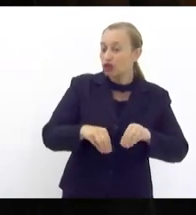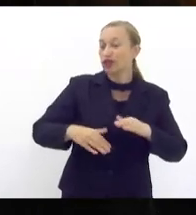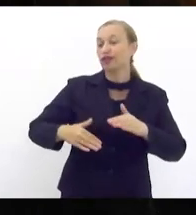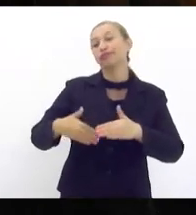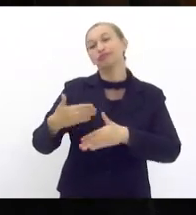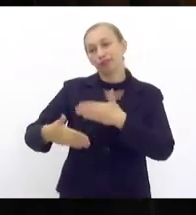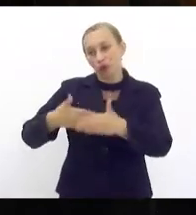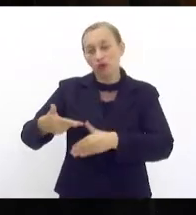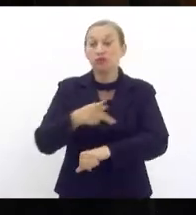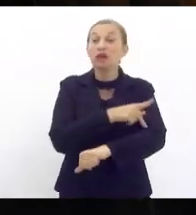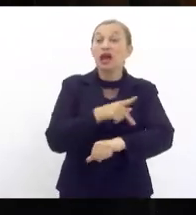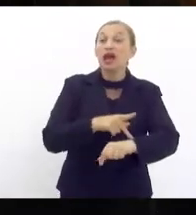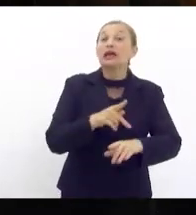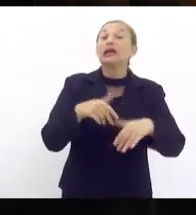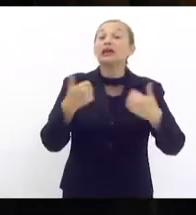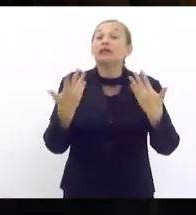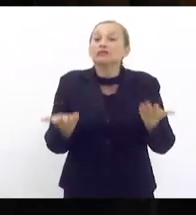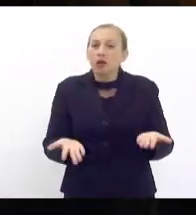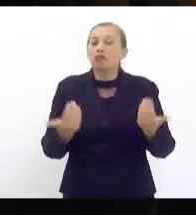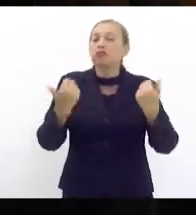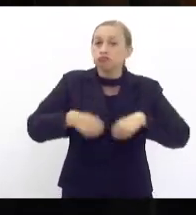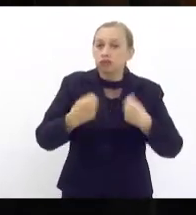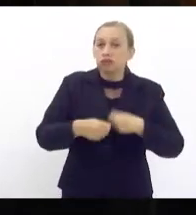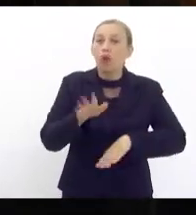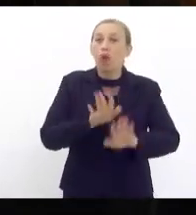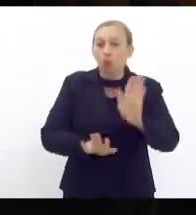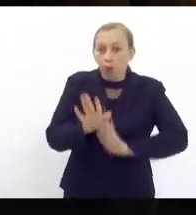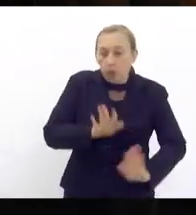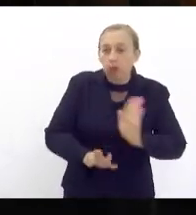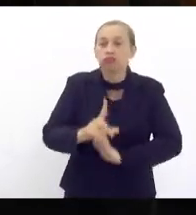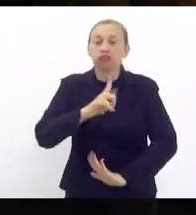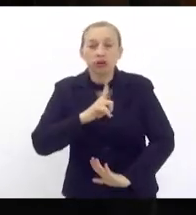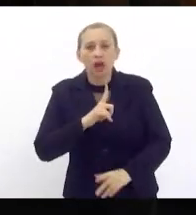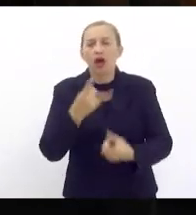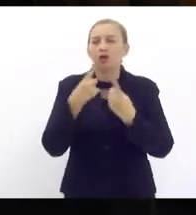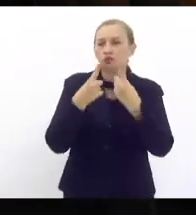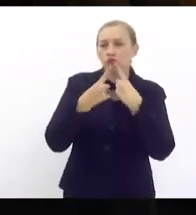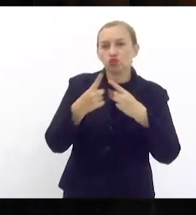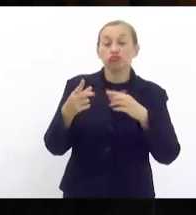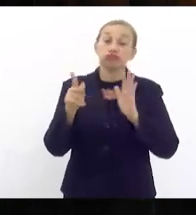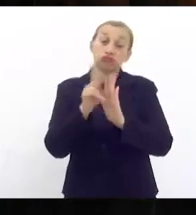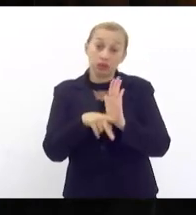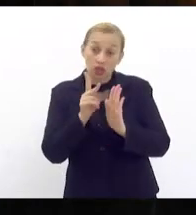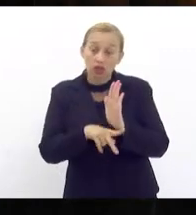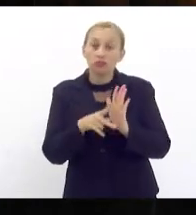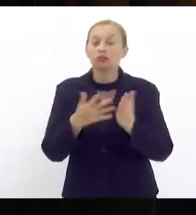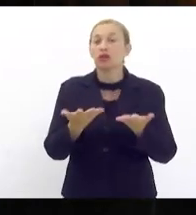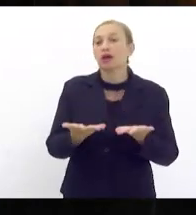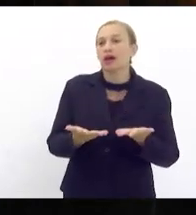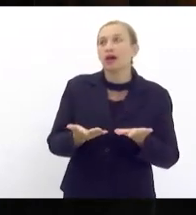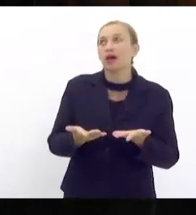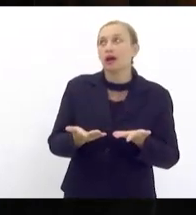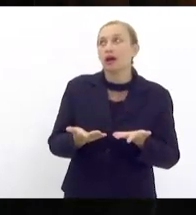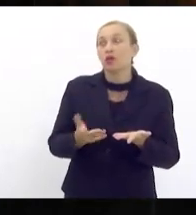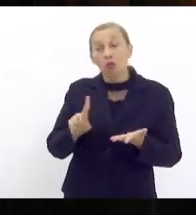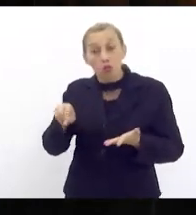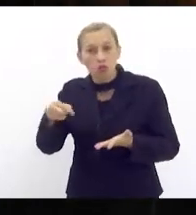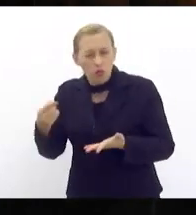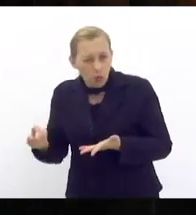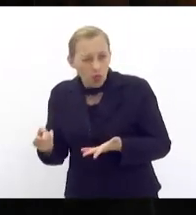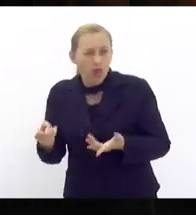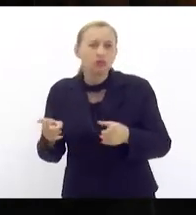então a gente precisa ter muito cuidado ao discutir esse projeto inclusive uma outra